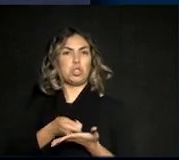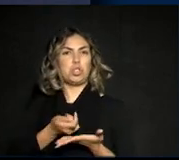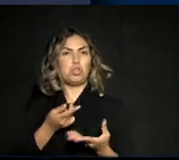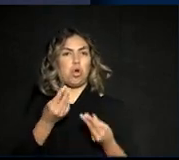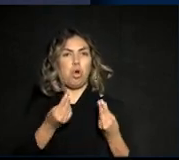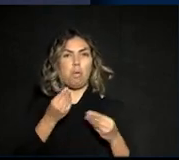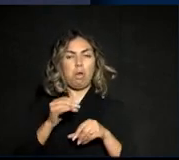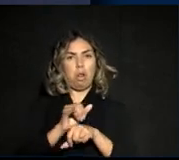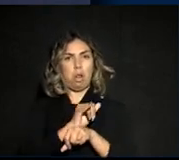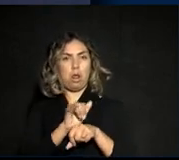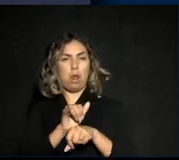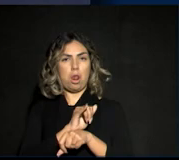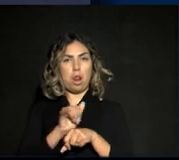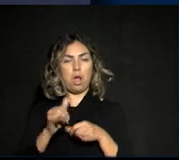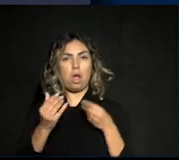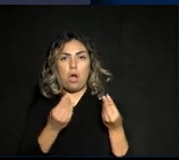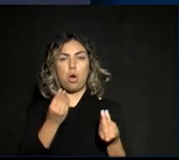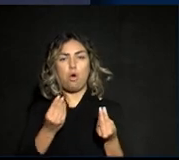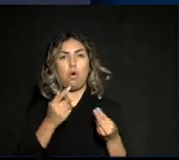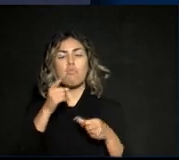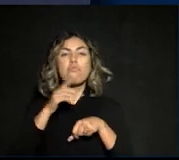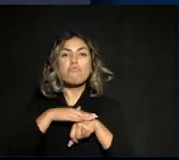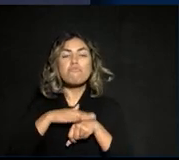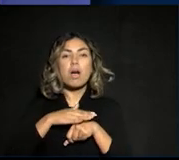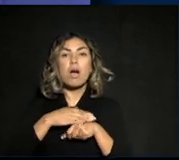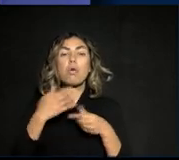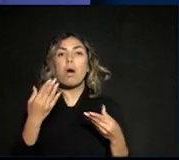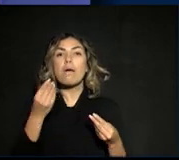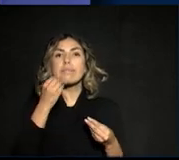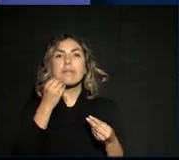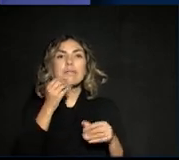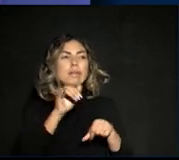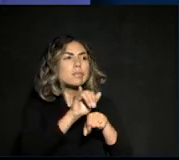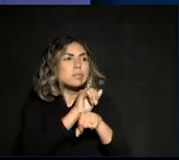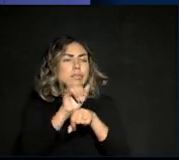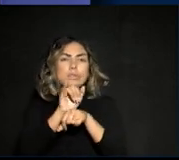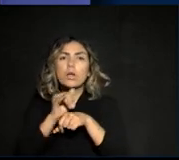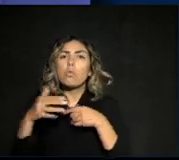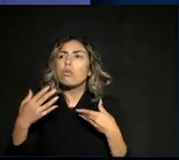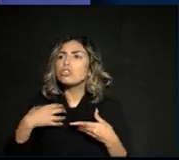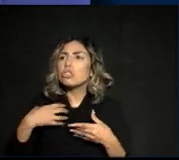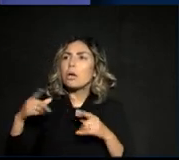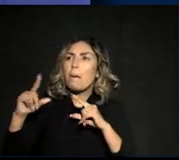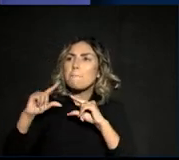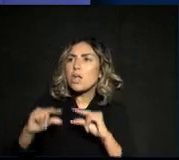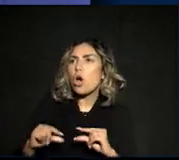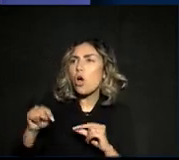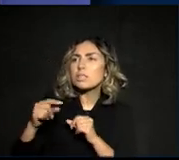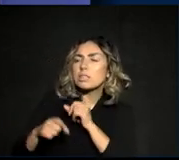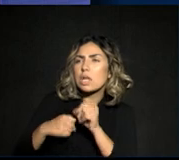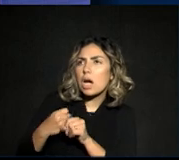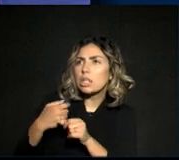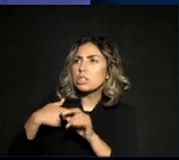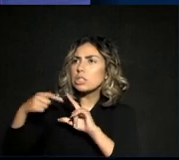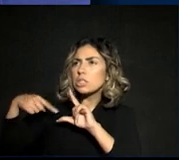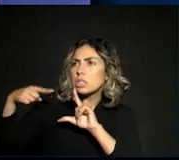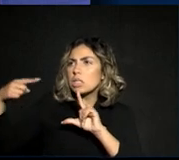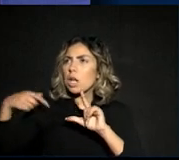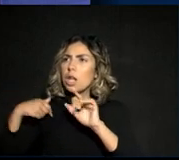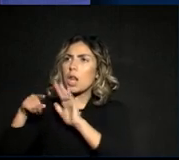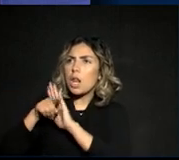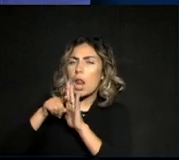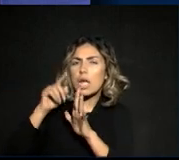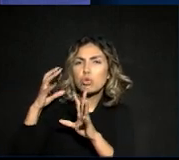na frente, e calcular talvez a menor inércia de uma inflação menor neste ano, sei lá, para fazer uma conta